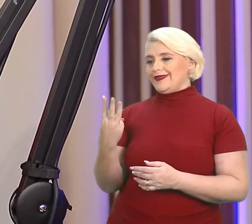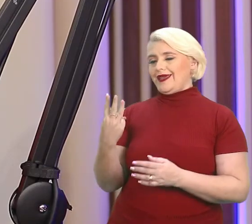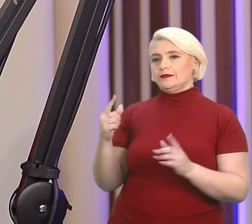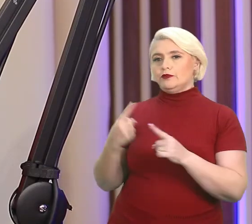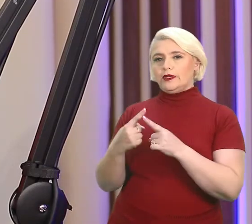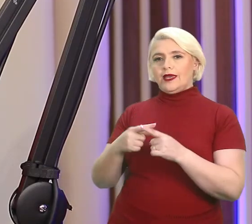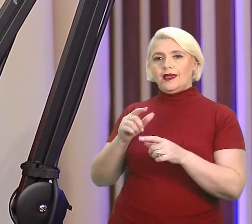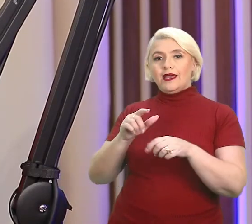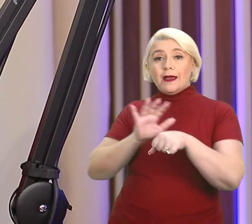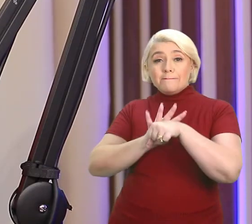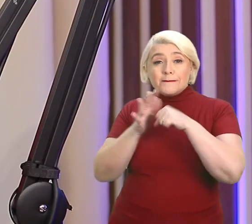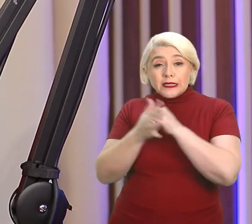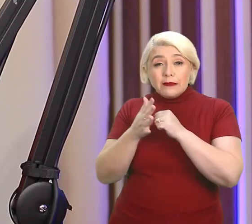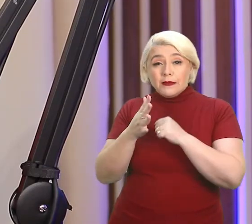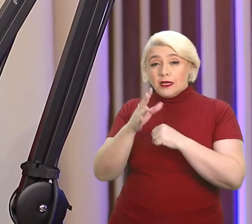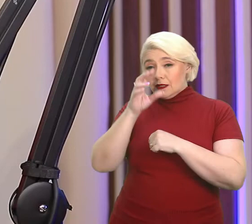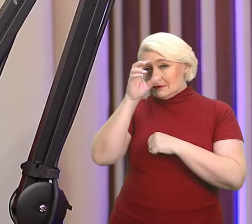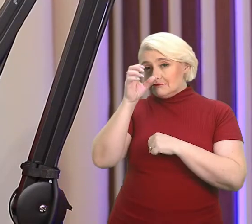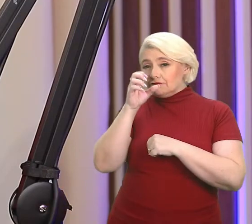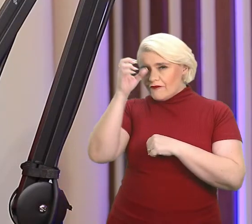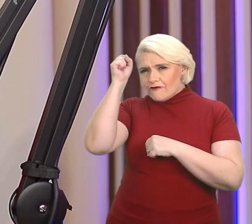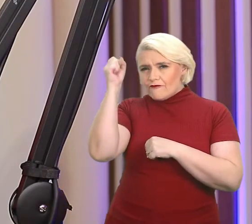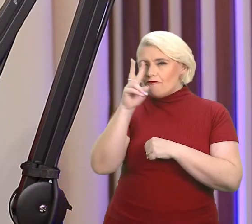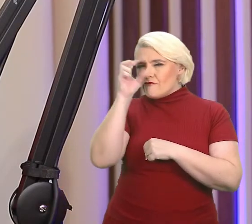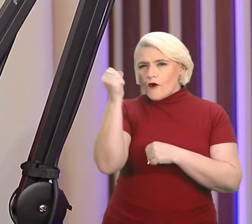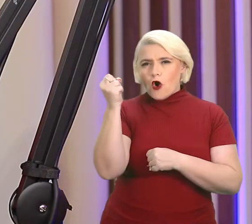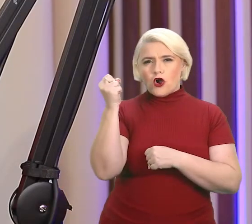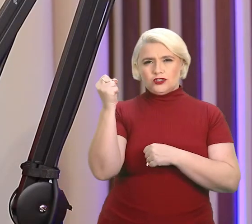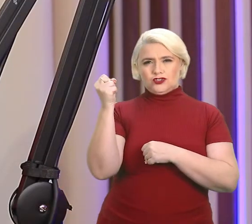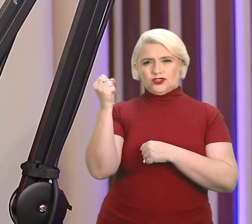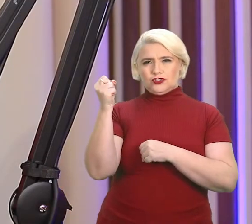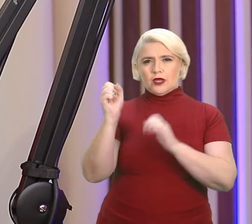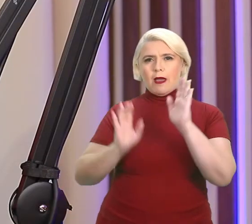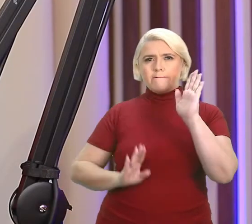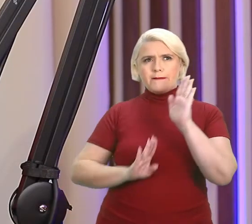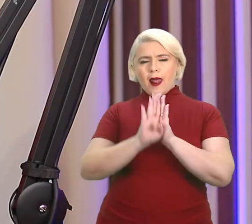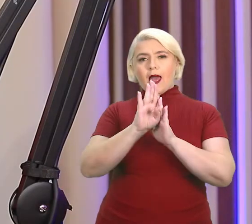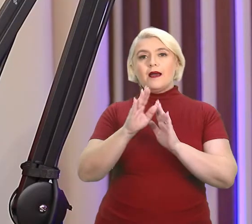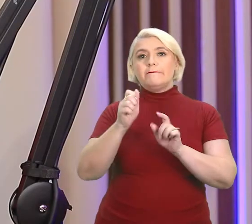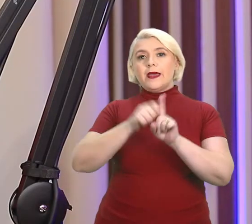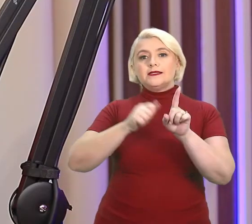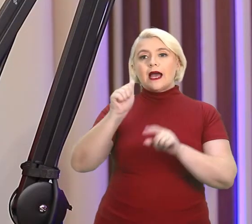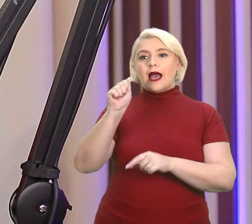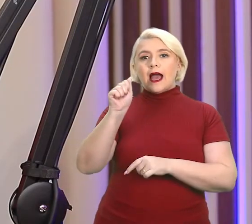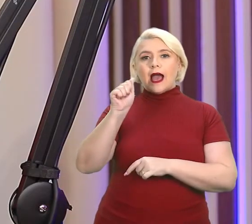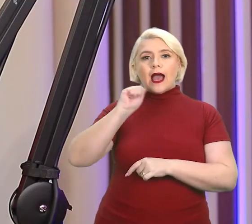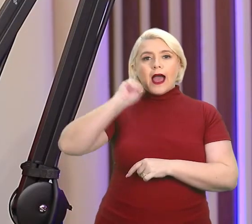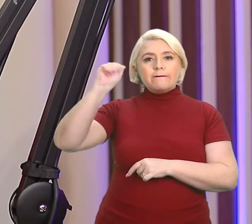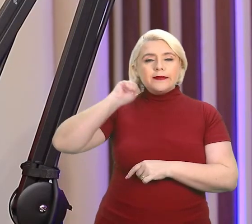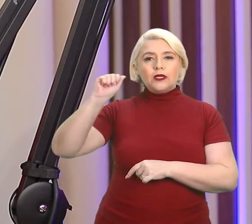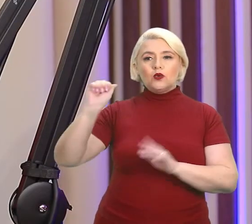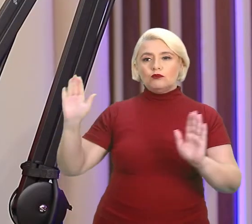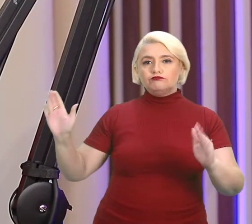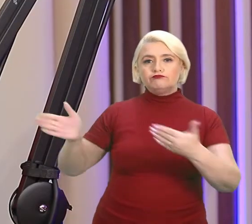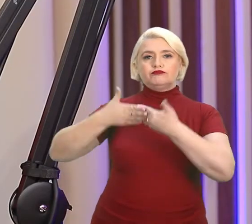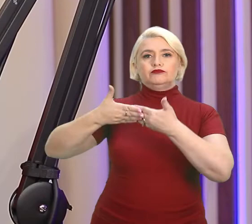restrição de convivência, né? Era no auge da pandemia, abril de 2020, tinha acabado de decretar o